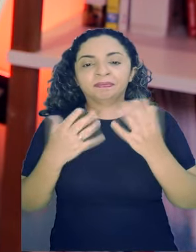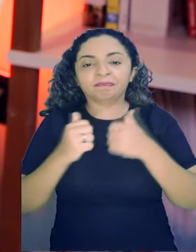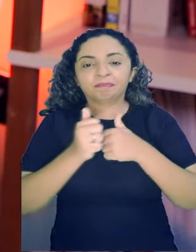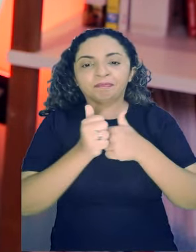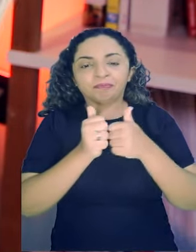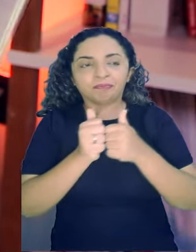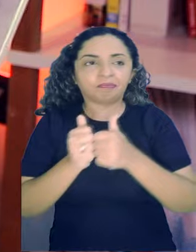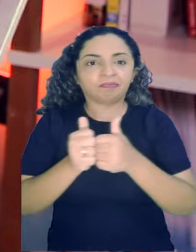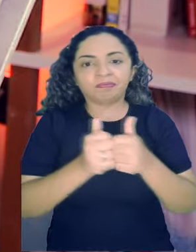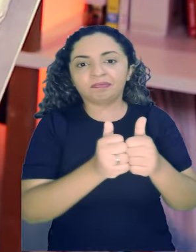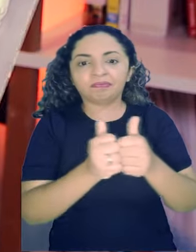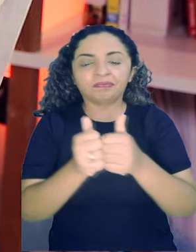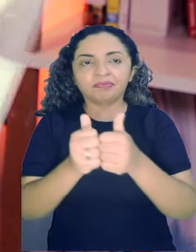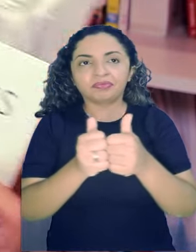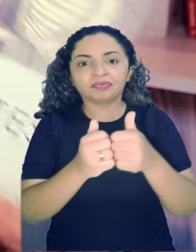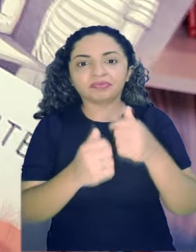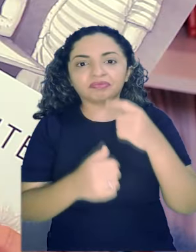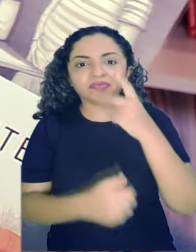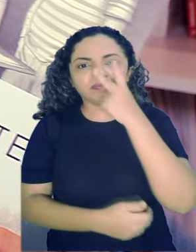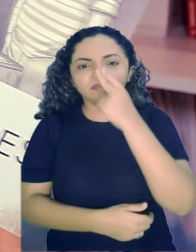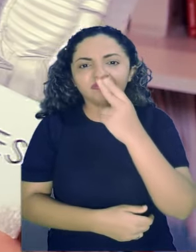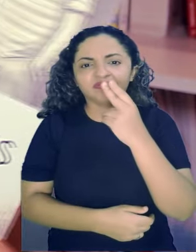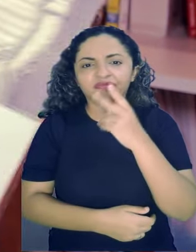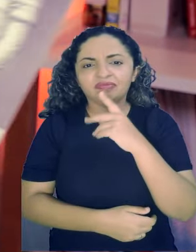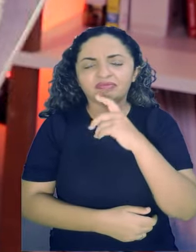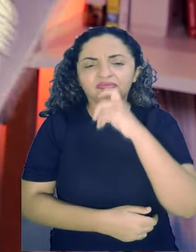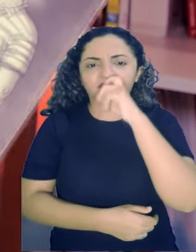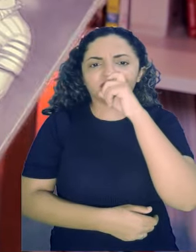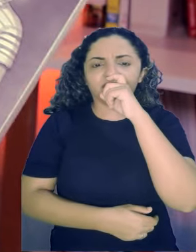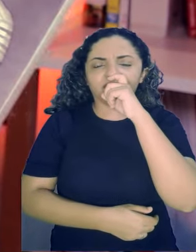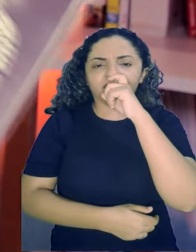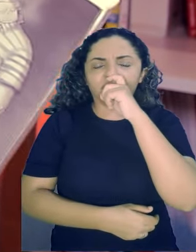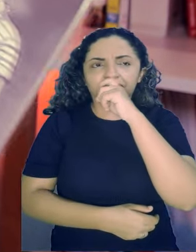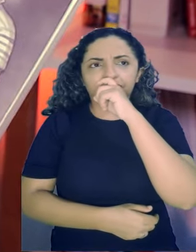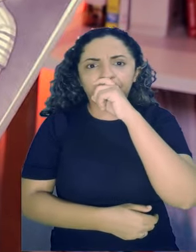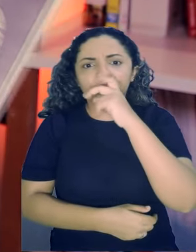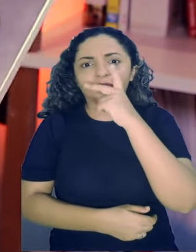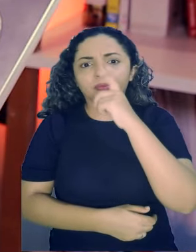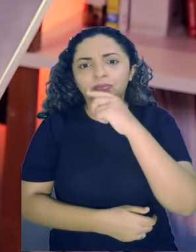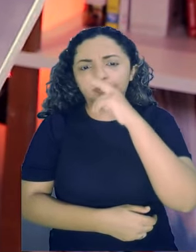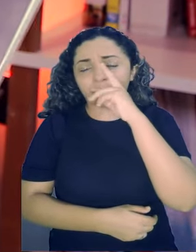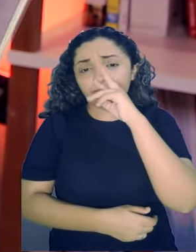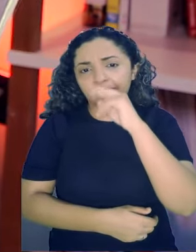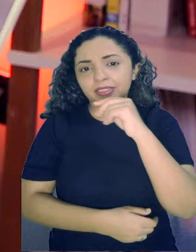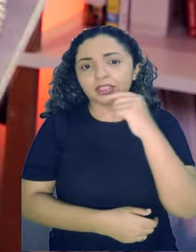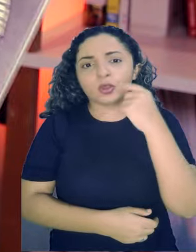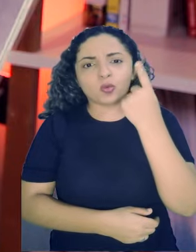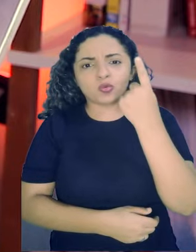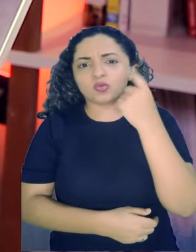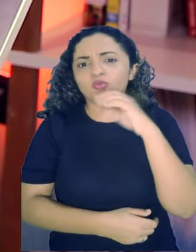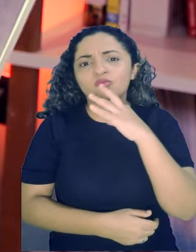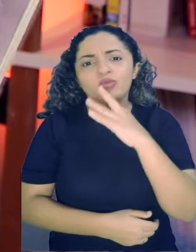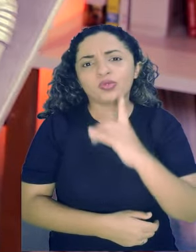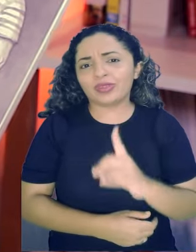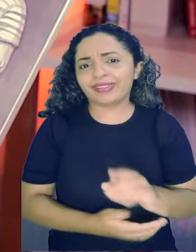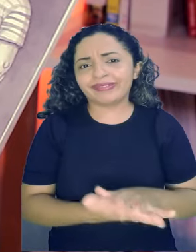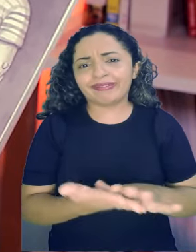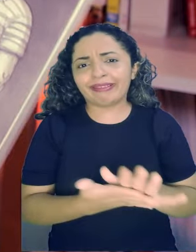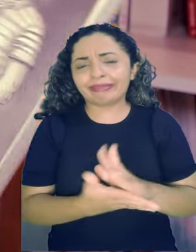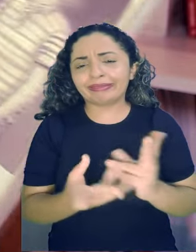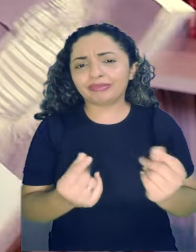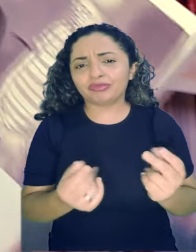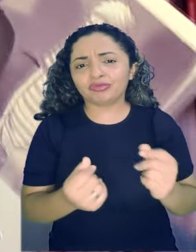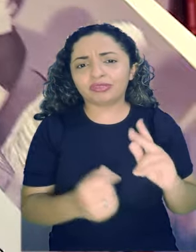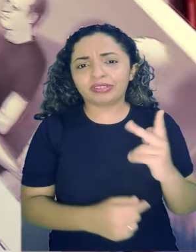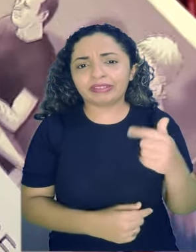acompanha, em que eles dois são ignorantes, um na arte de fazer ilustrações, o Richard não conhece nada